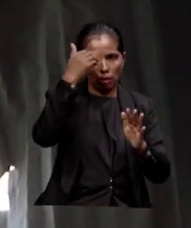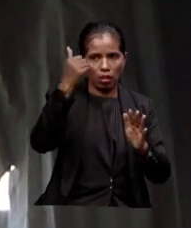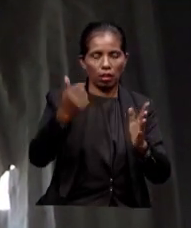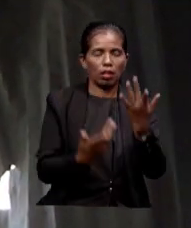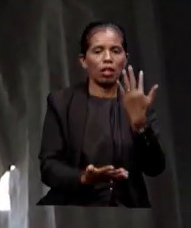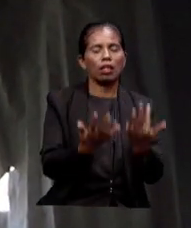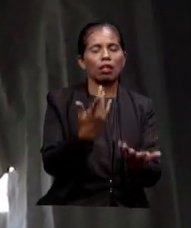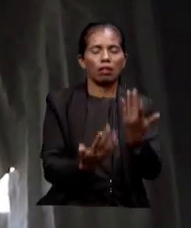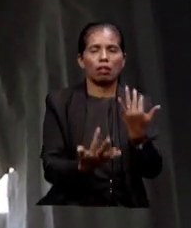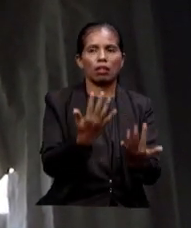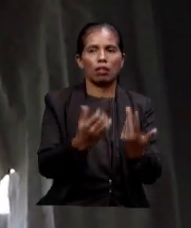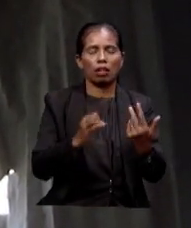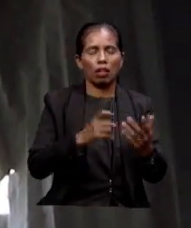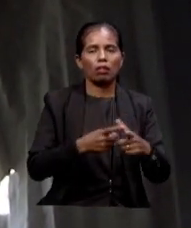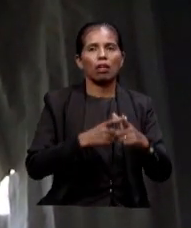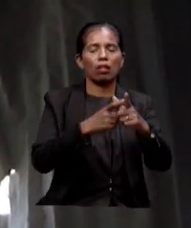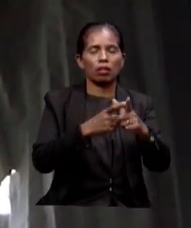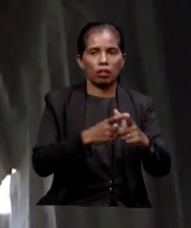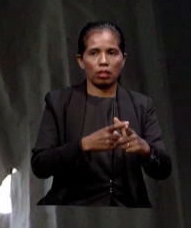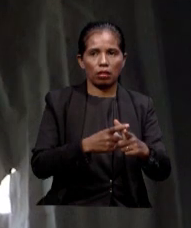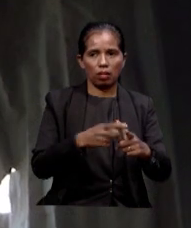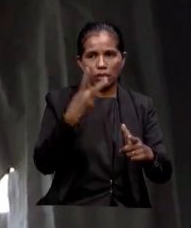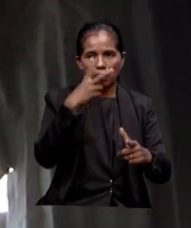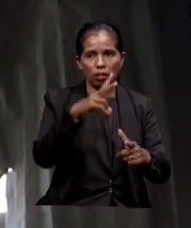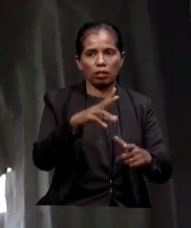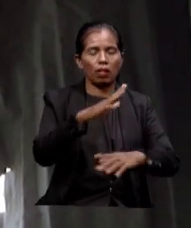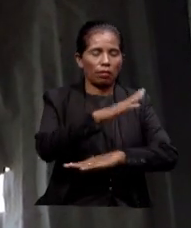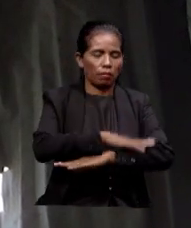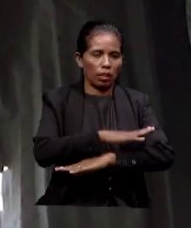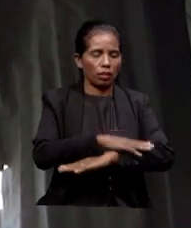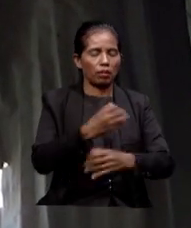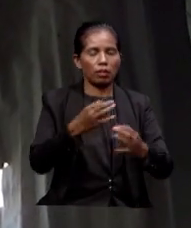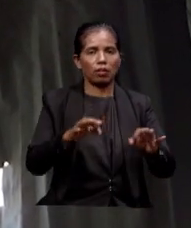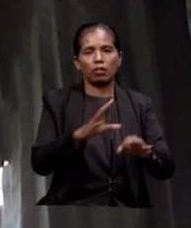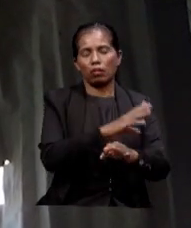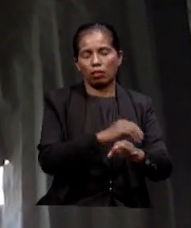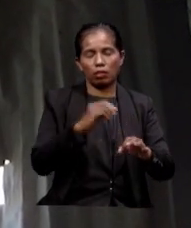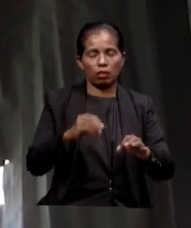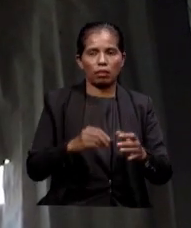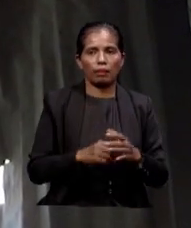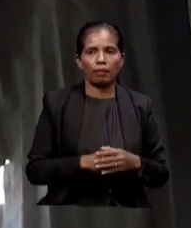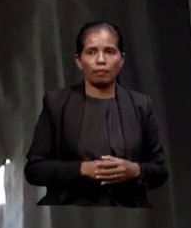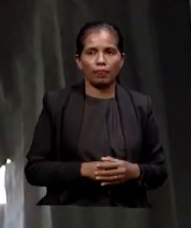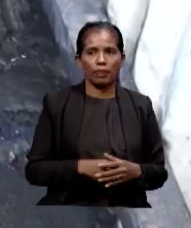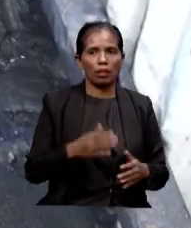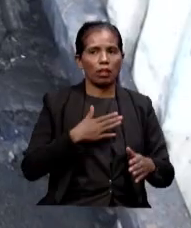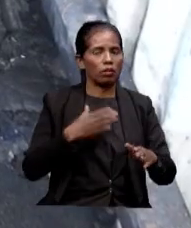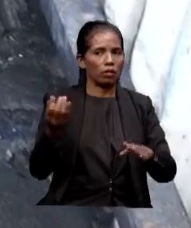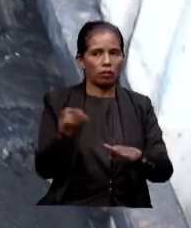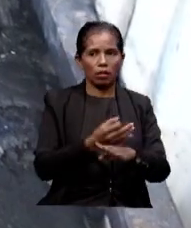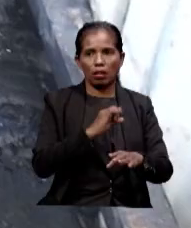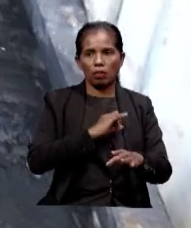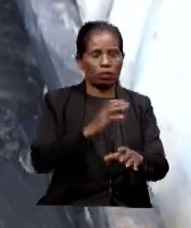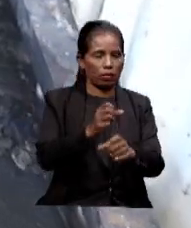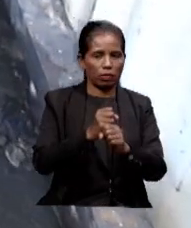lakan sa etia ao lai sai mai lebi balona tamba hantu mai o mata non escada ni ane neve ane documento sa ola foto botira